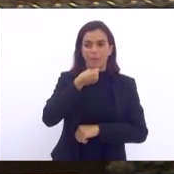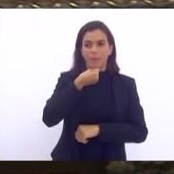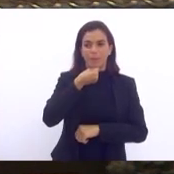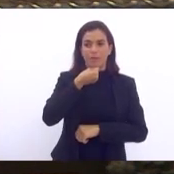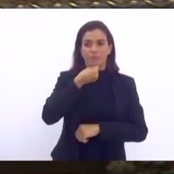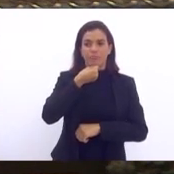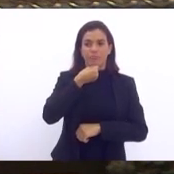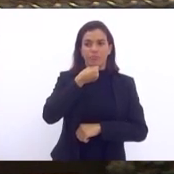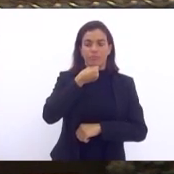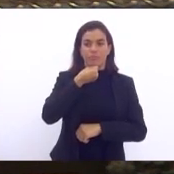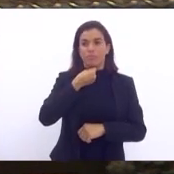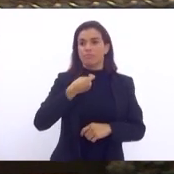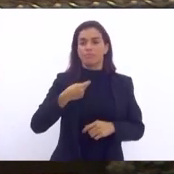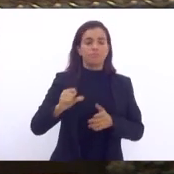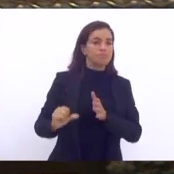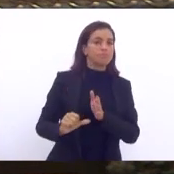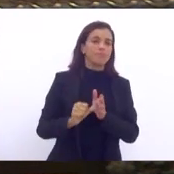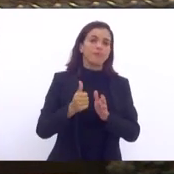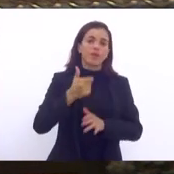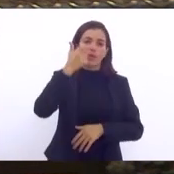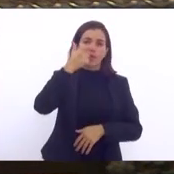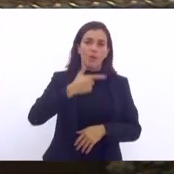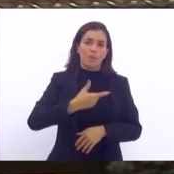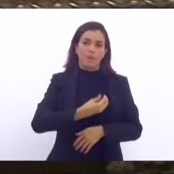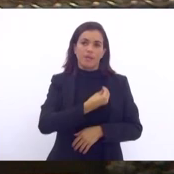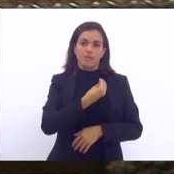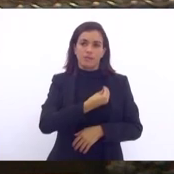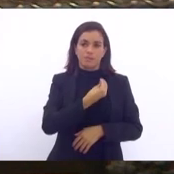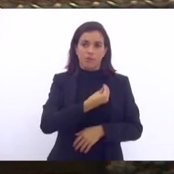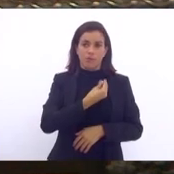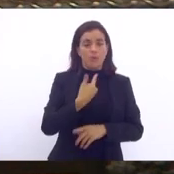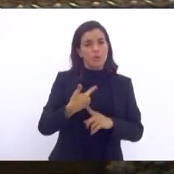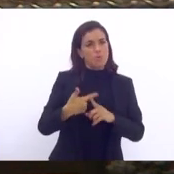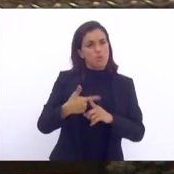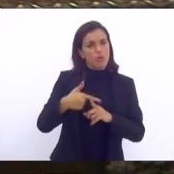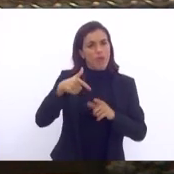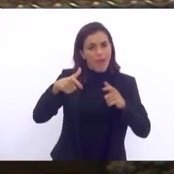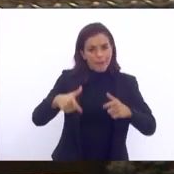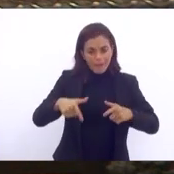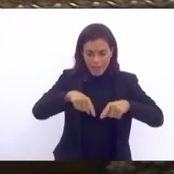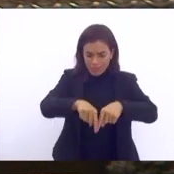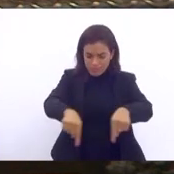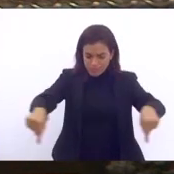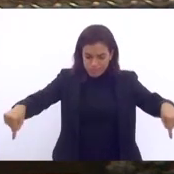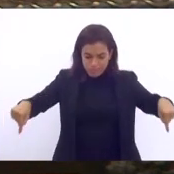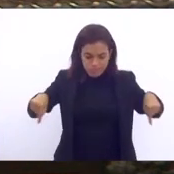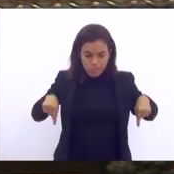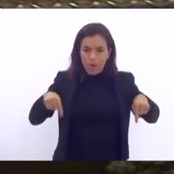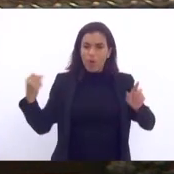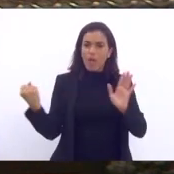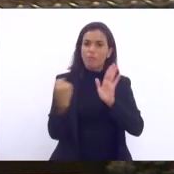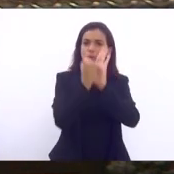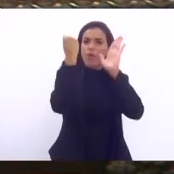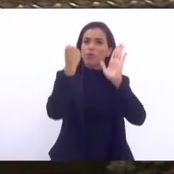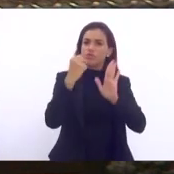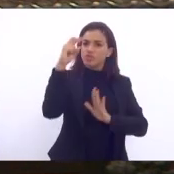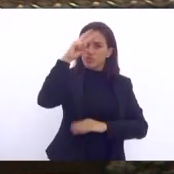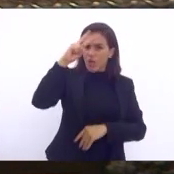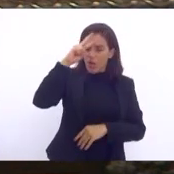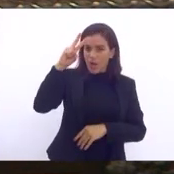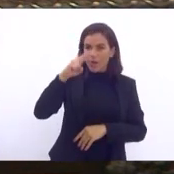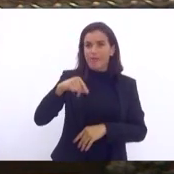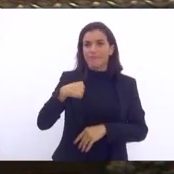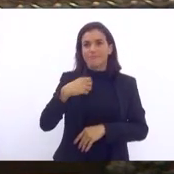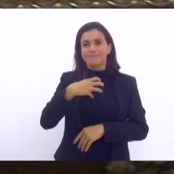participei, por ser uma tribuna histórica, uma casa histórica, a qual sinto saudade e queria pedir a Vossa Excelência que